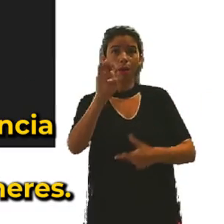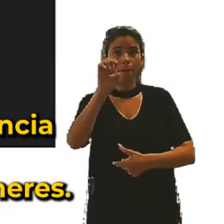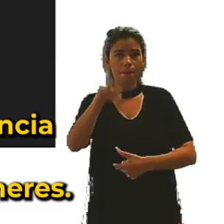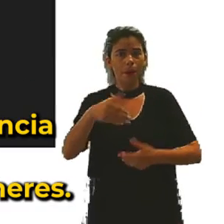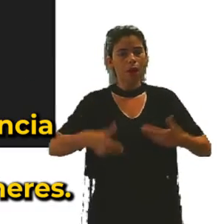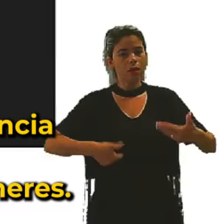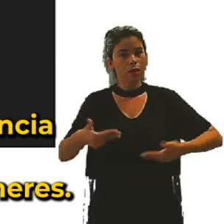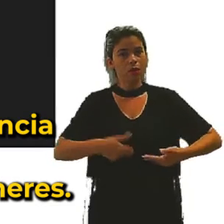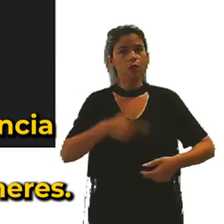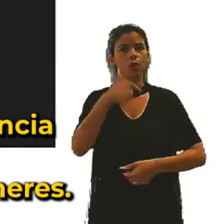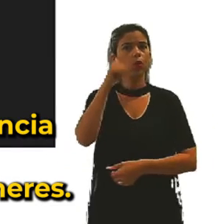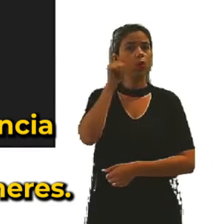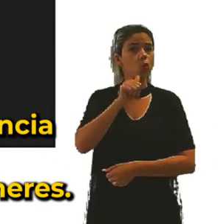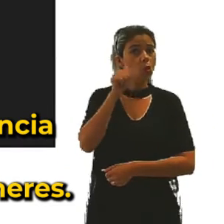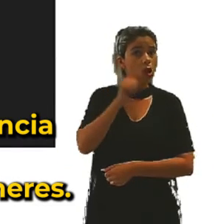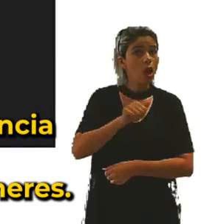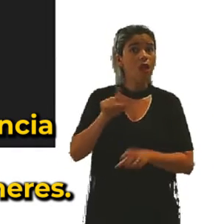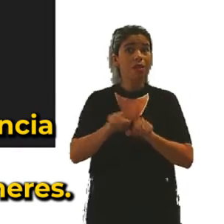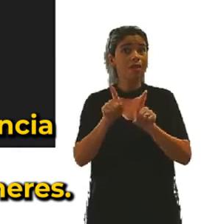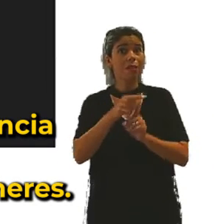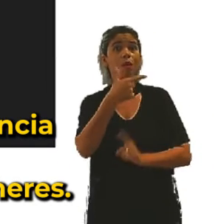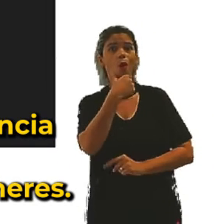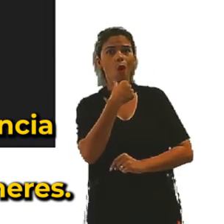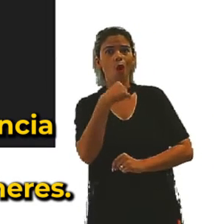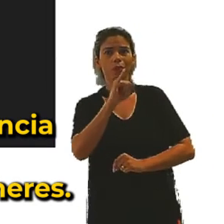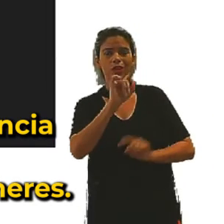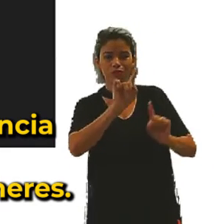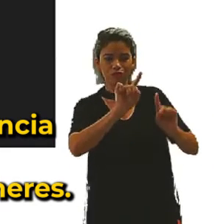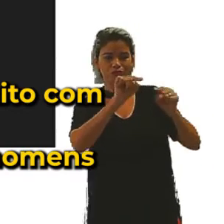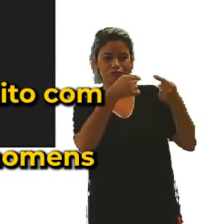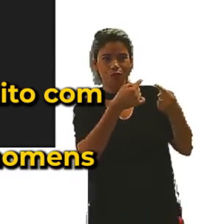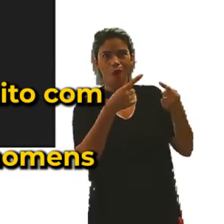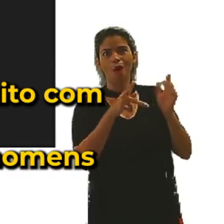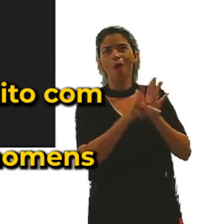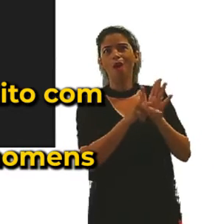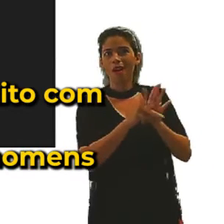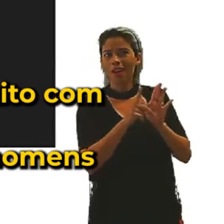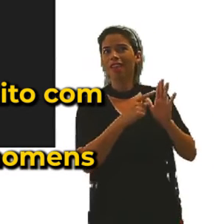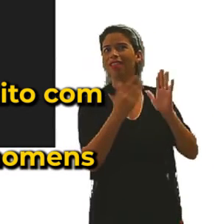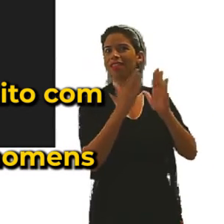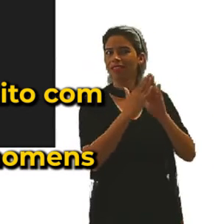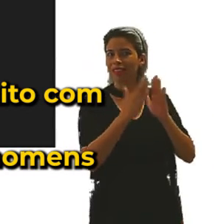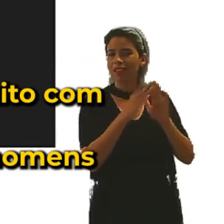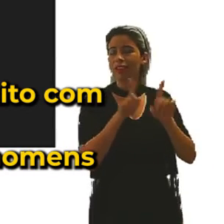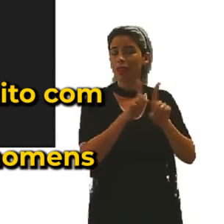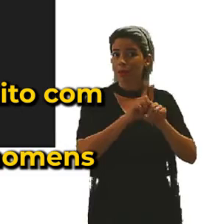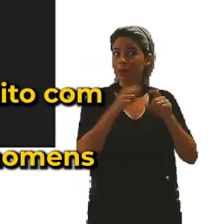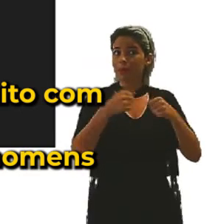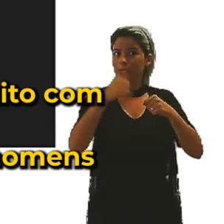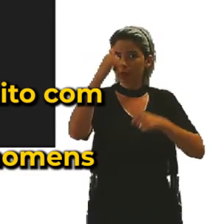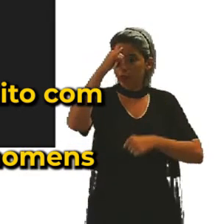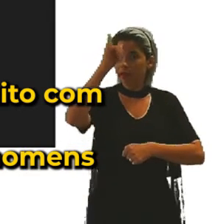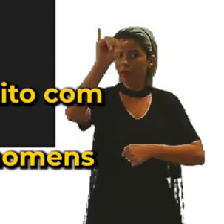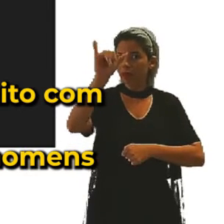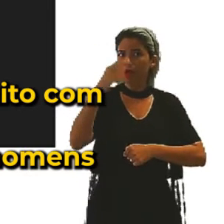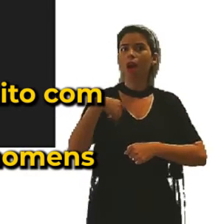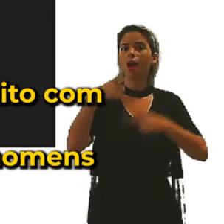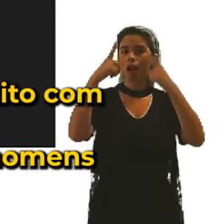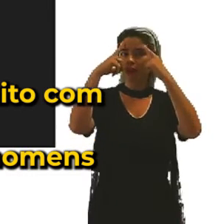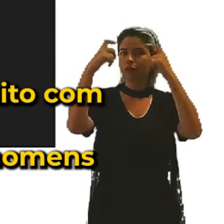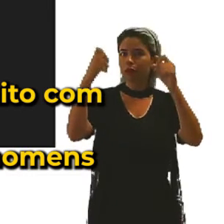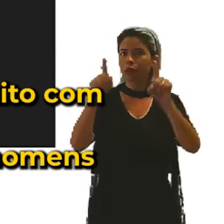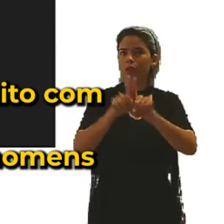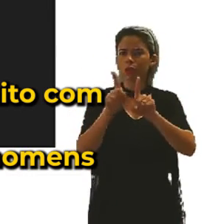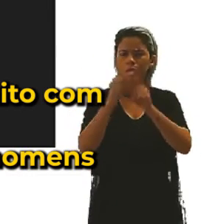mulheres e também homens em situação de violência doméstica familiar, que não dá para trabalhar só com as mulheres, nós precisamos trabalhar a prevenção e muito com os homens, inclusive através dos